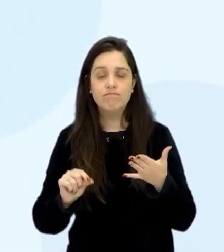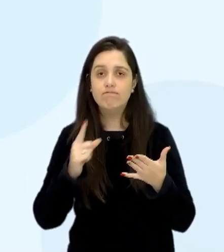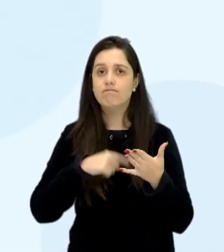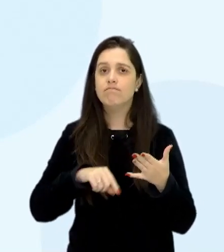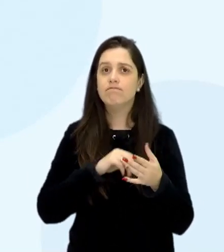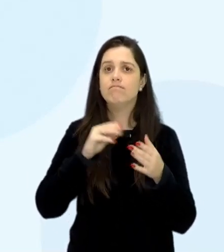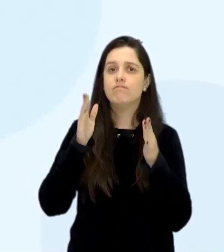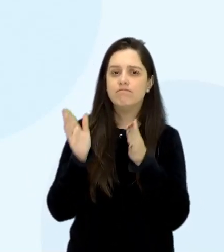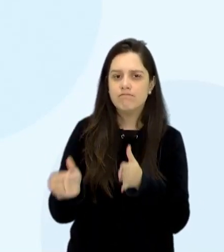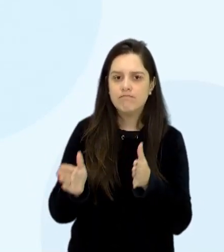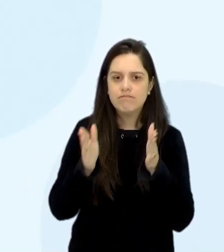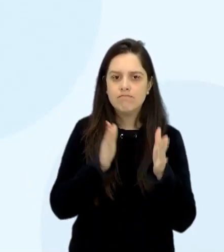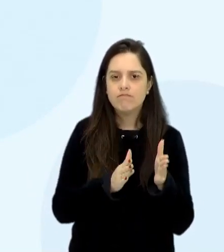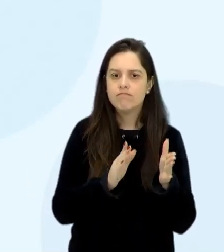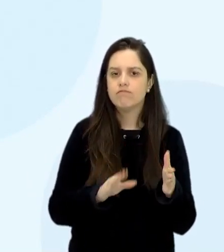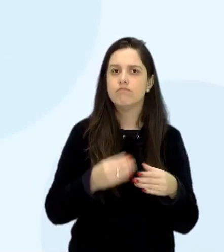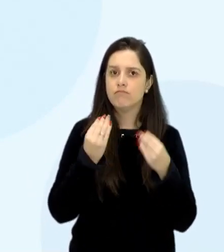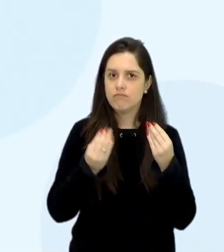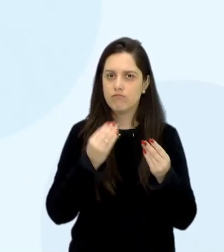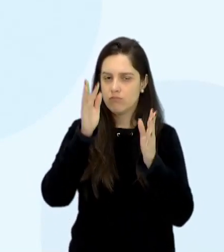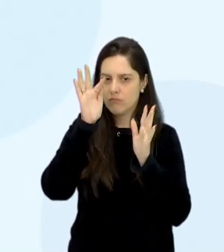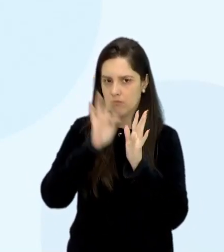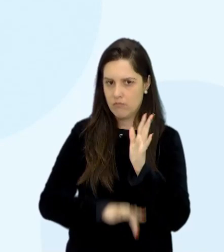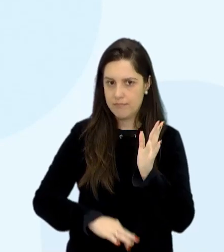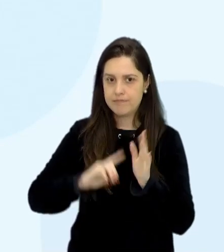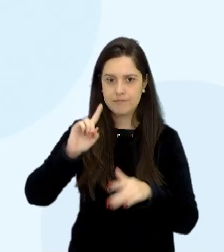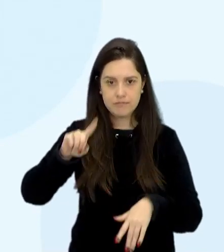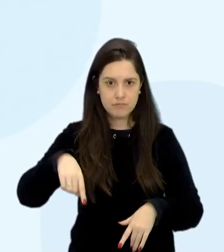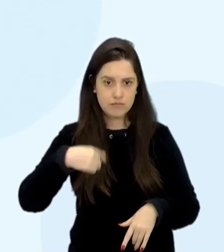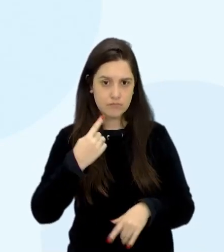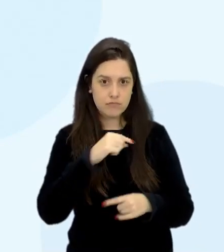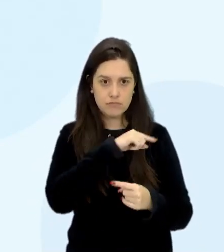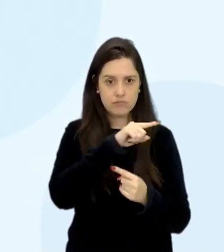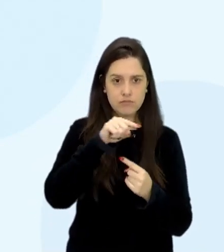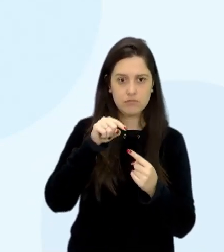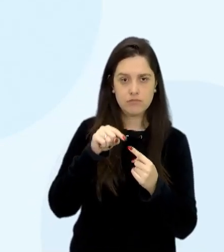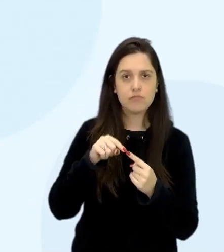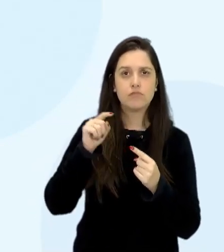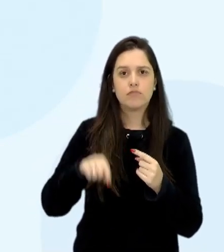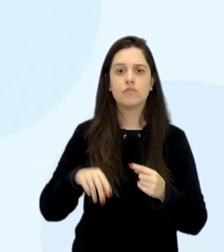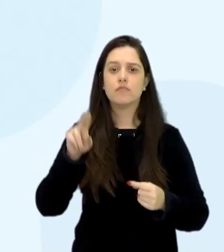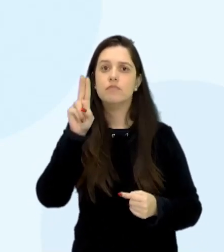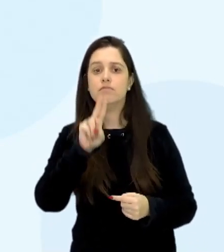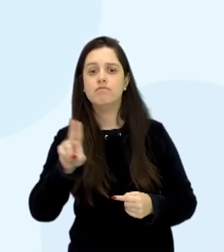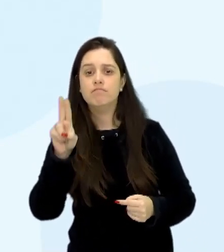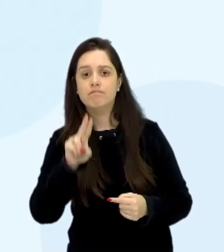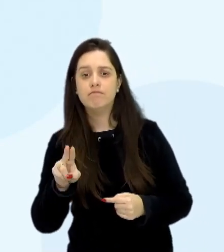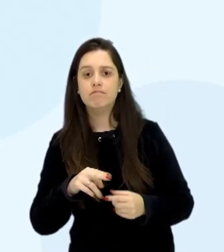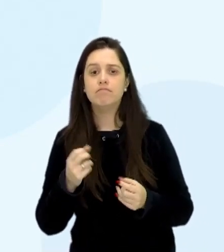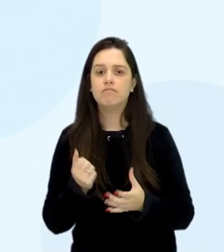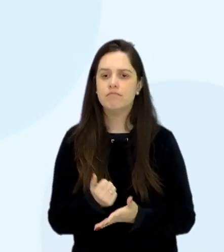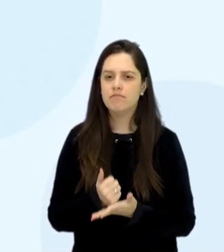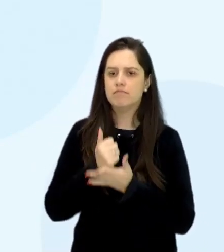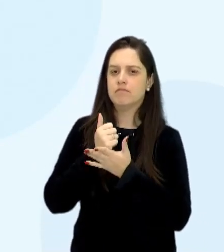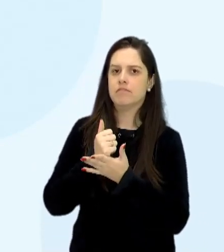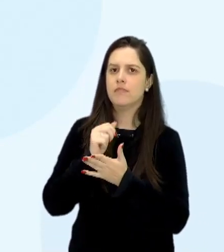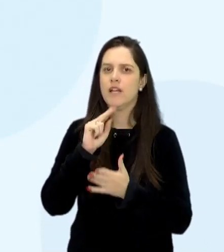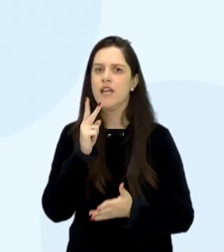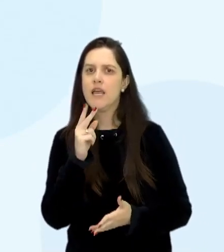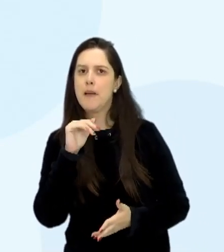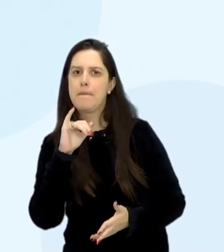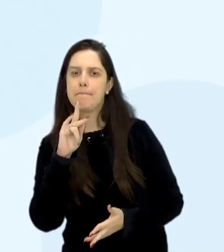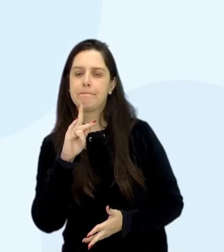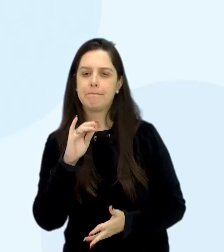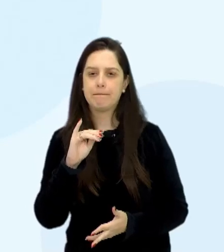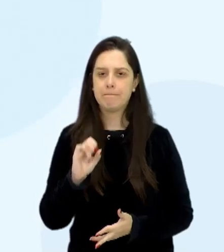fácil ali ao texto ou no texto. Próximo objetivo, nós temos aí utilizar-se do levantamento de hipóteses como